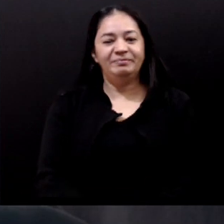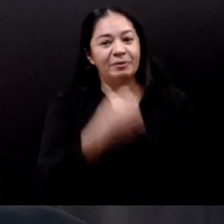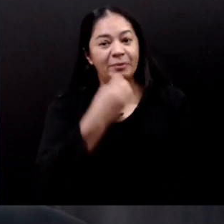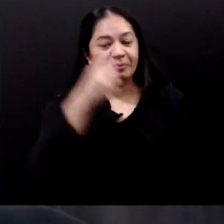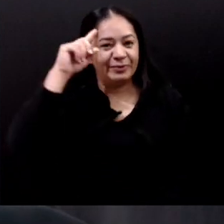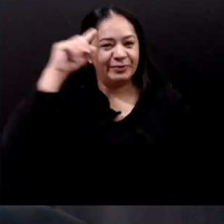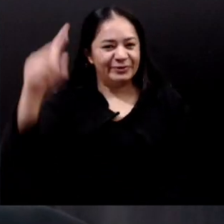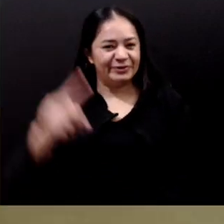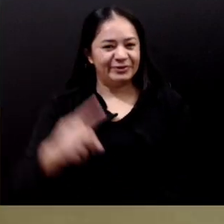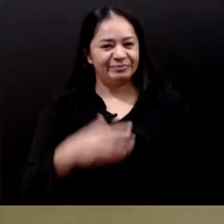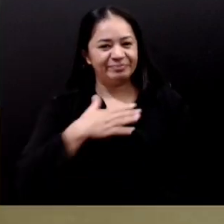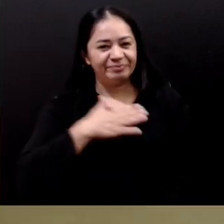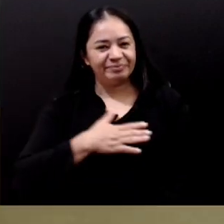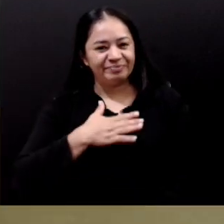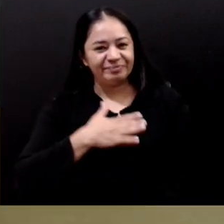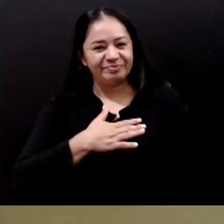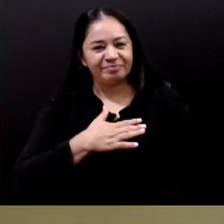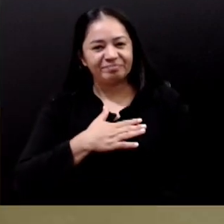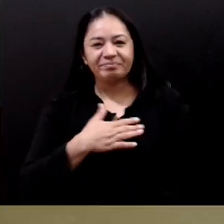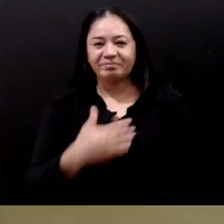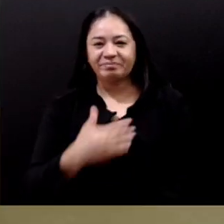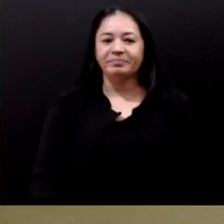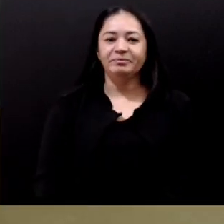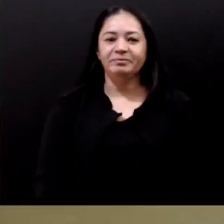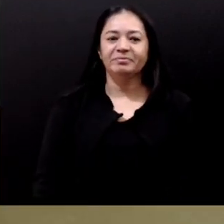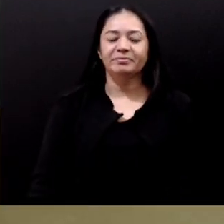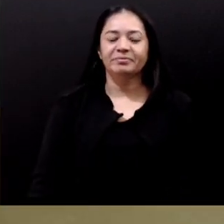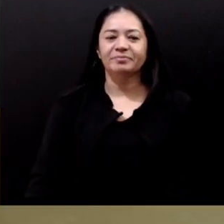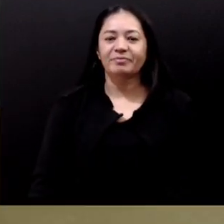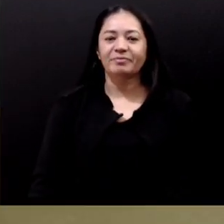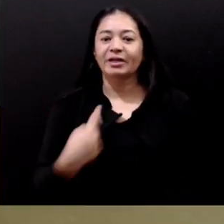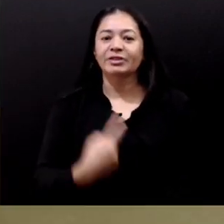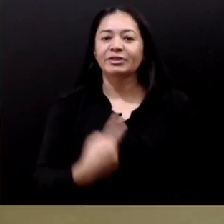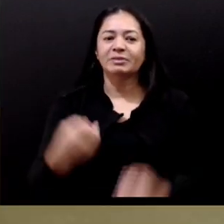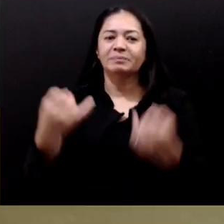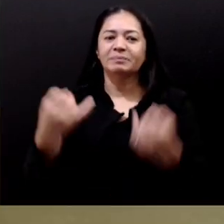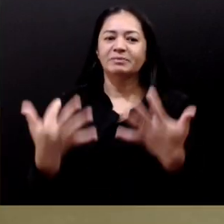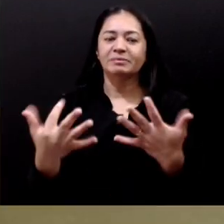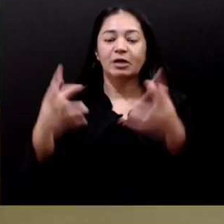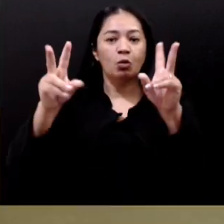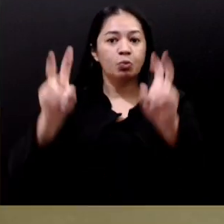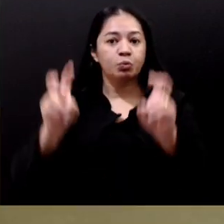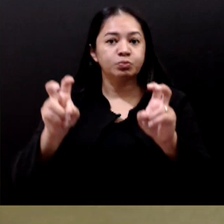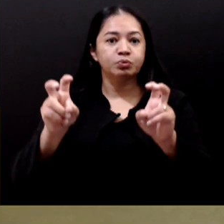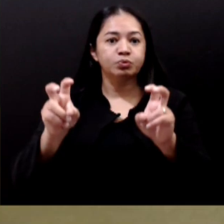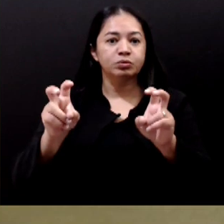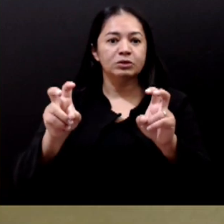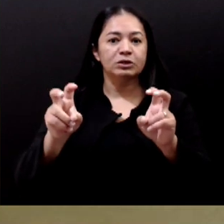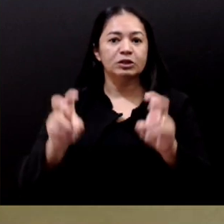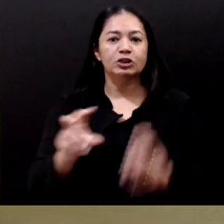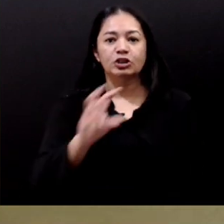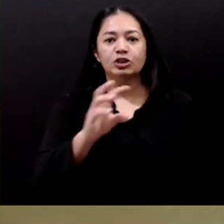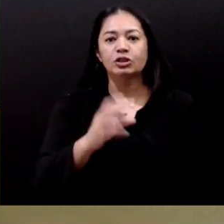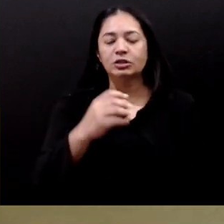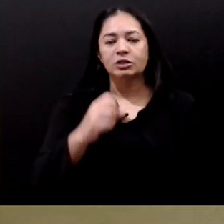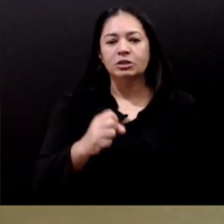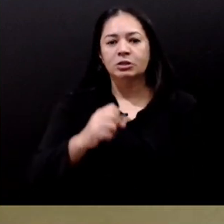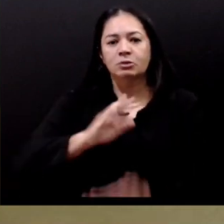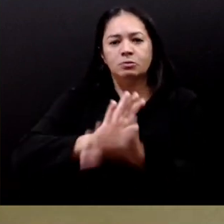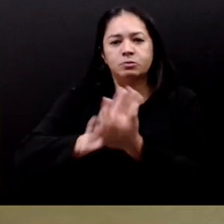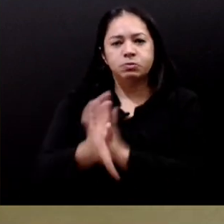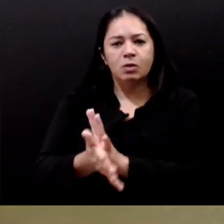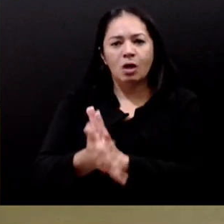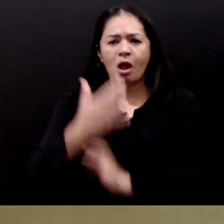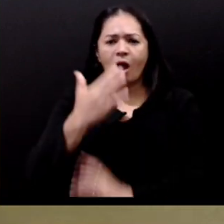meu. Maravilha. E a gente vai abordar, né, sobre essa questão de terrorismo alimentar. Terrorismo